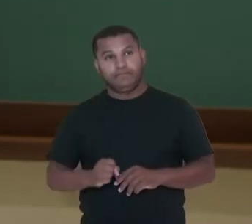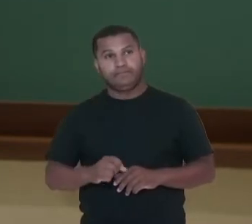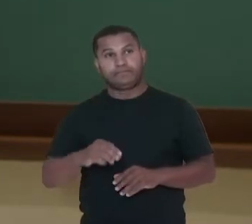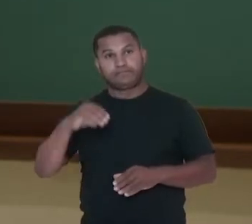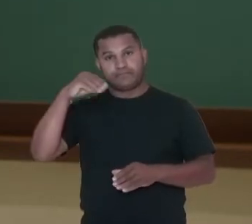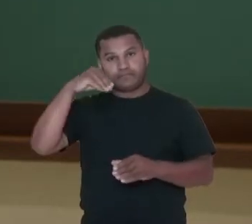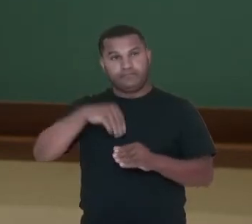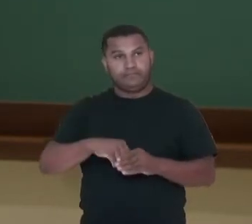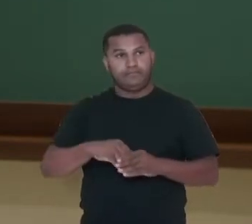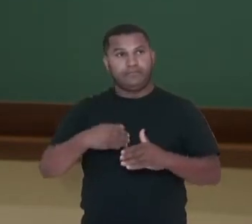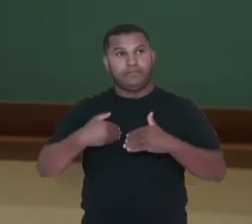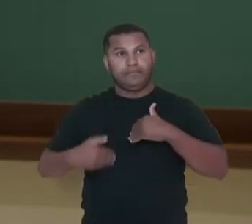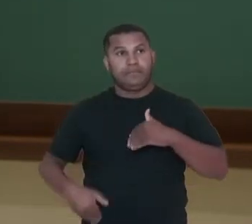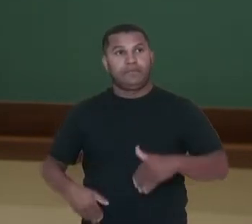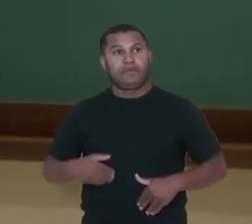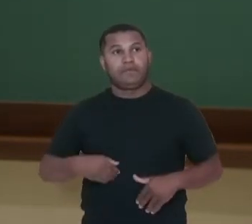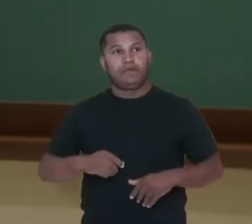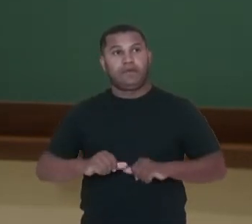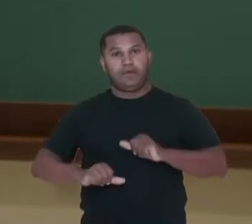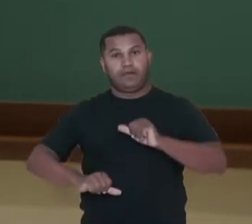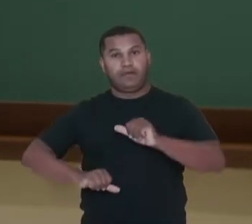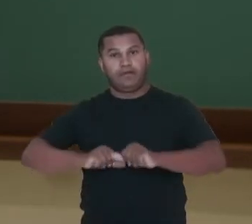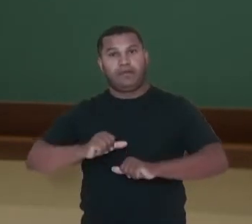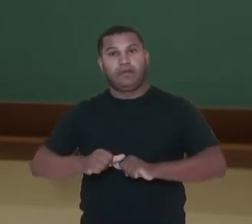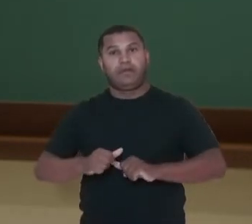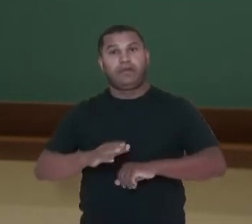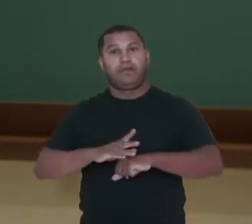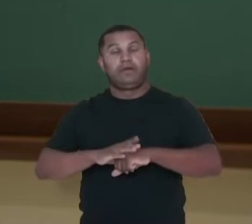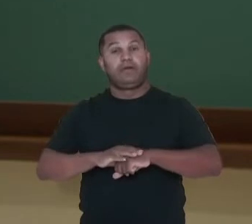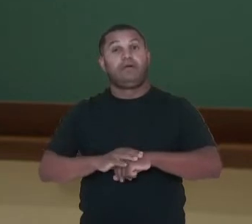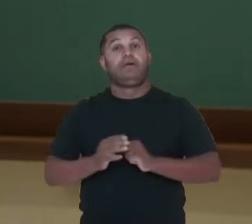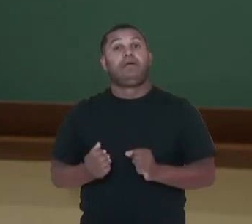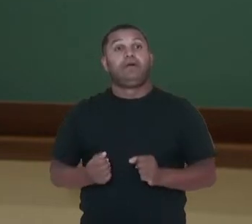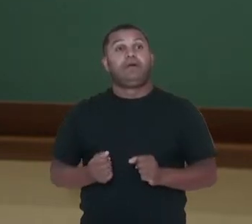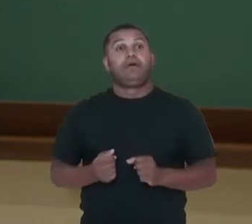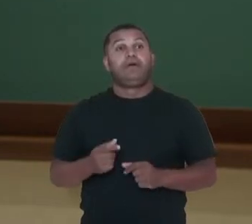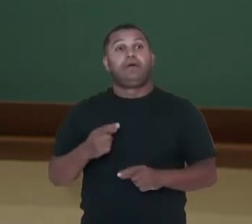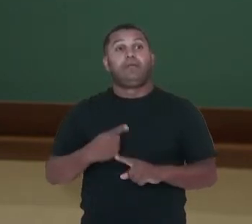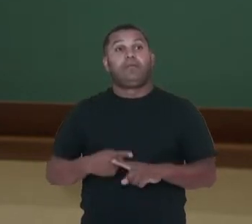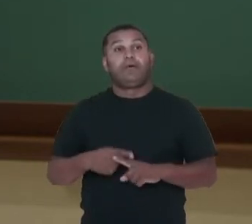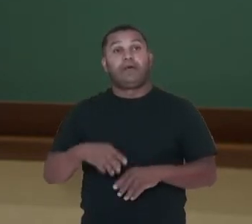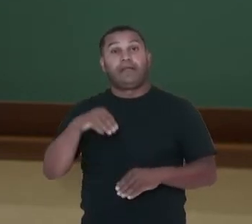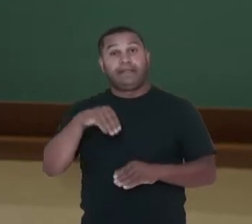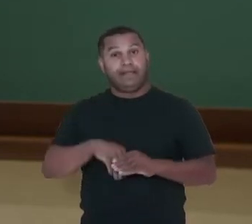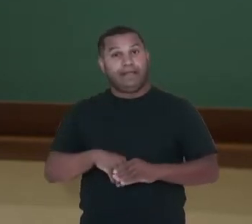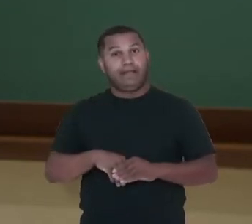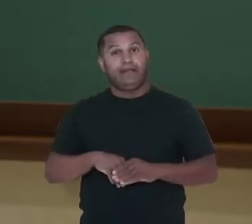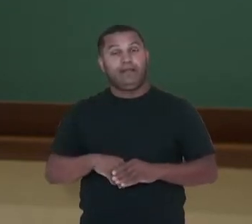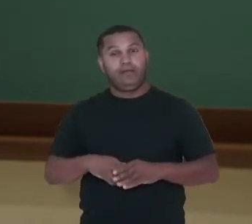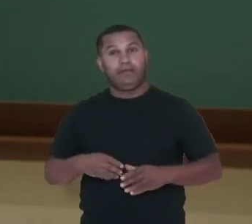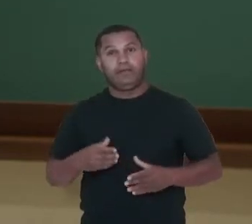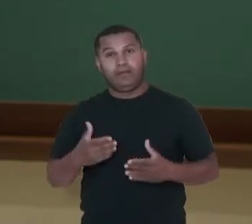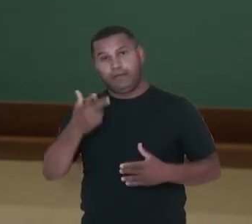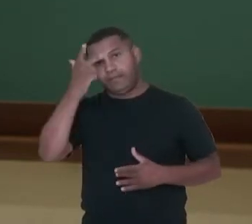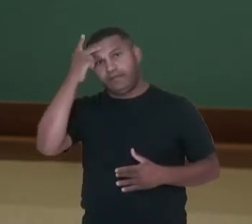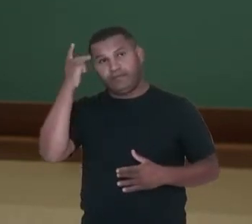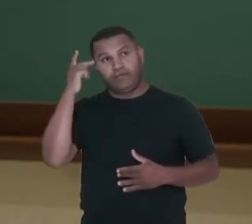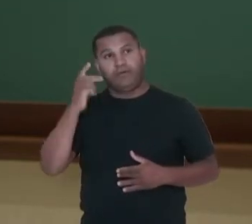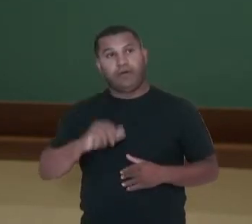um prejuízo. No caso desses aqui, vai causar doenças, como a tênia, por exemplo, né? E